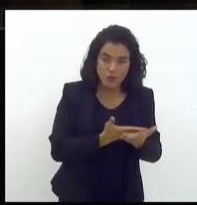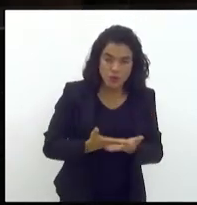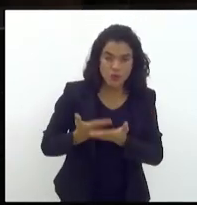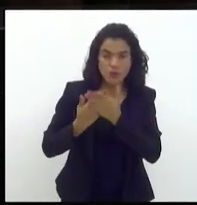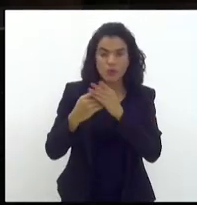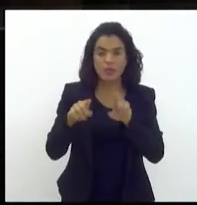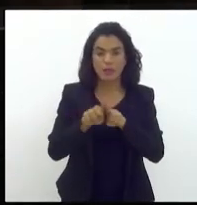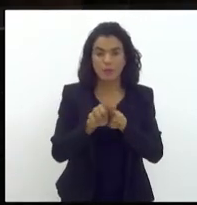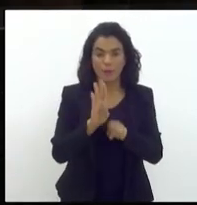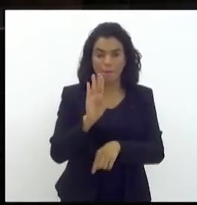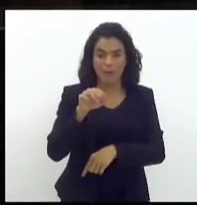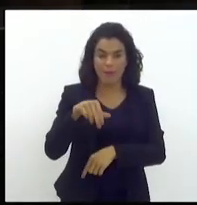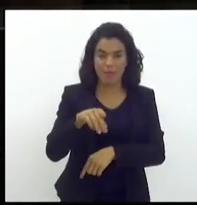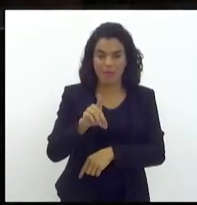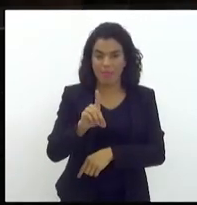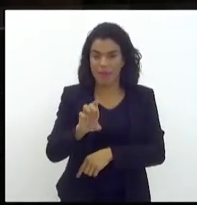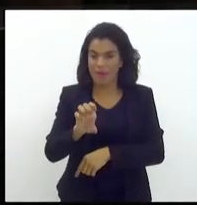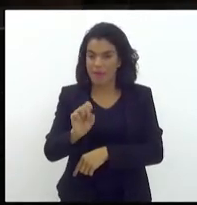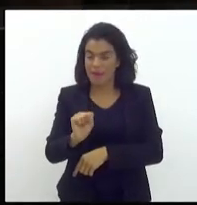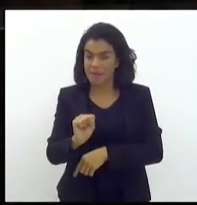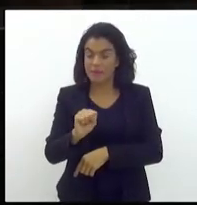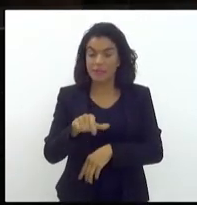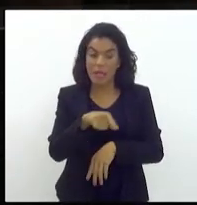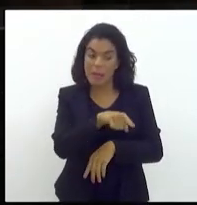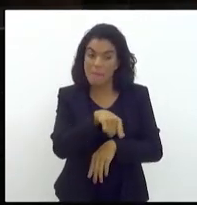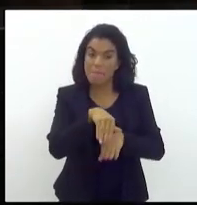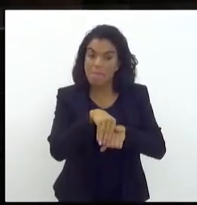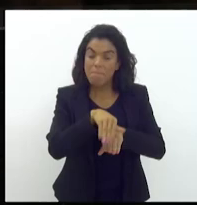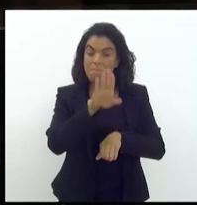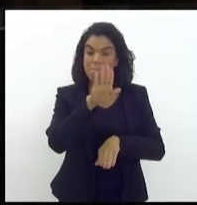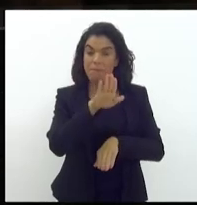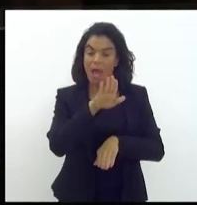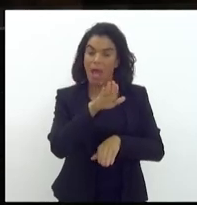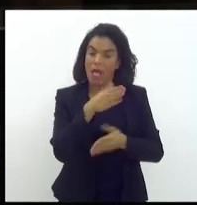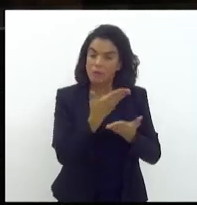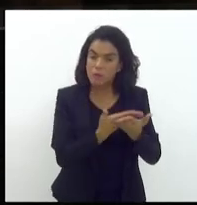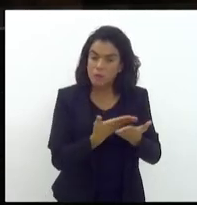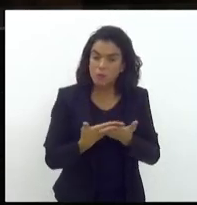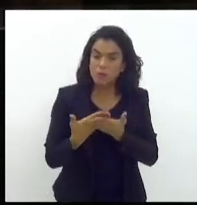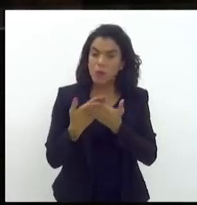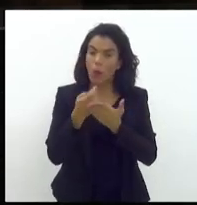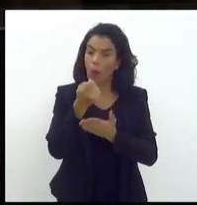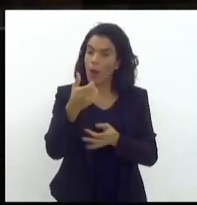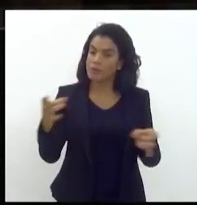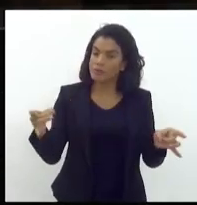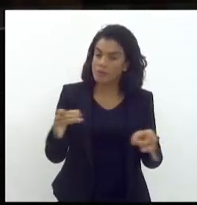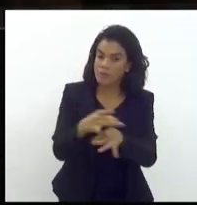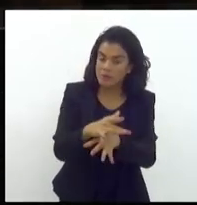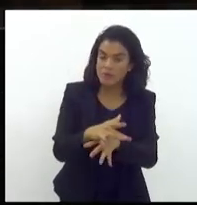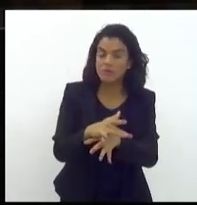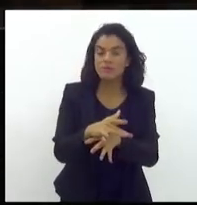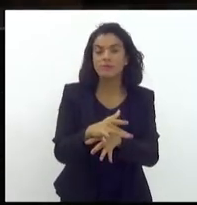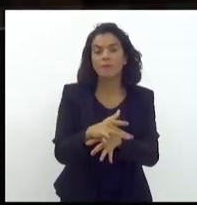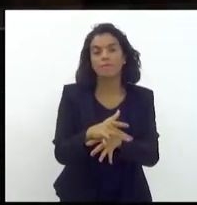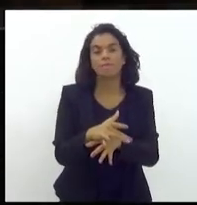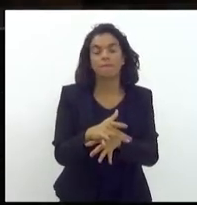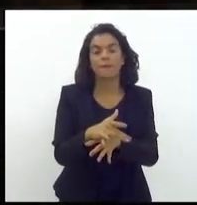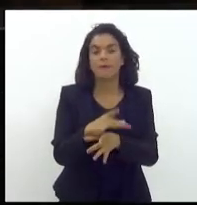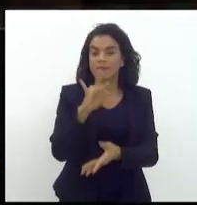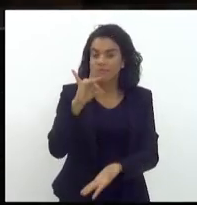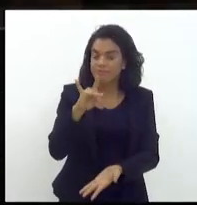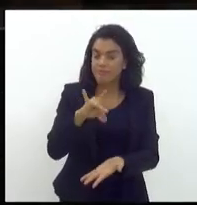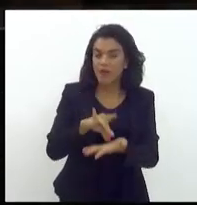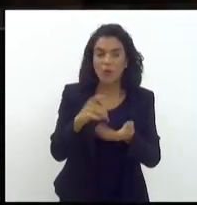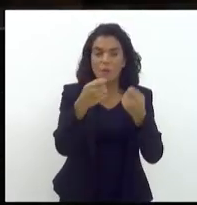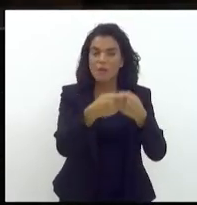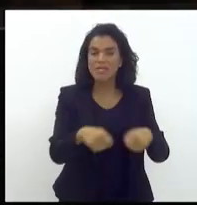seja a que tá mais madura para acontecer para já de fato